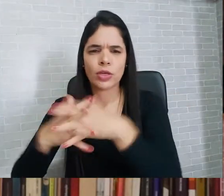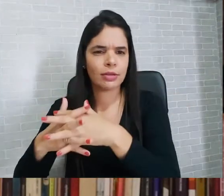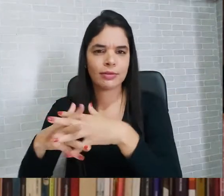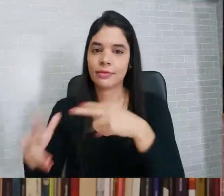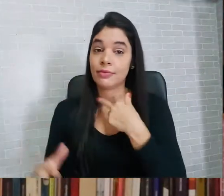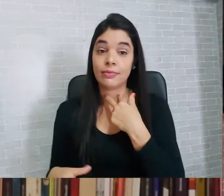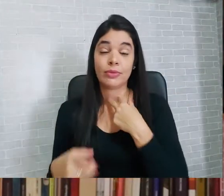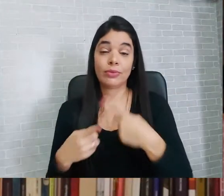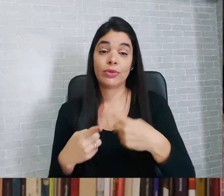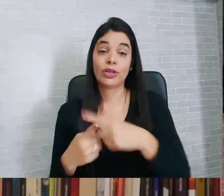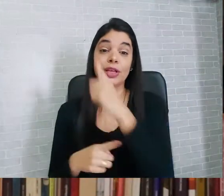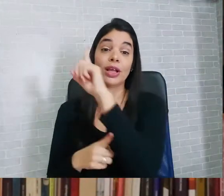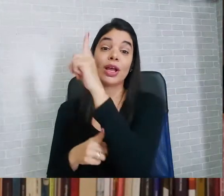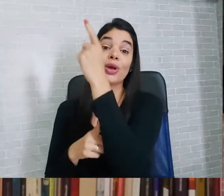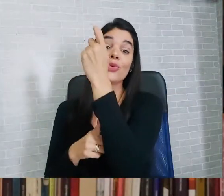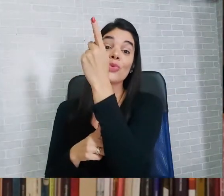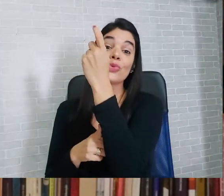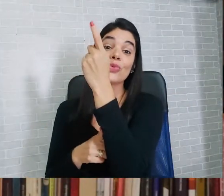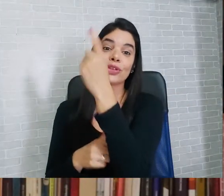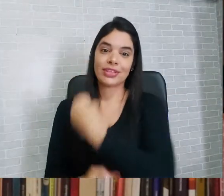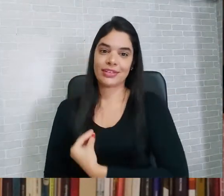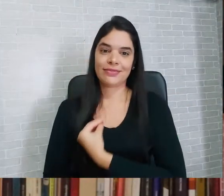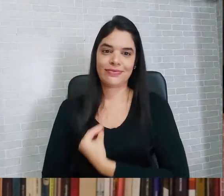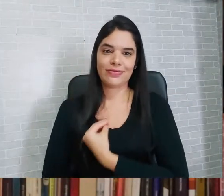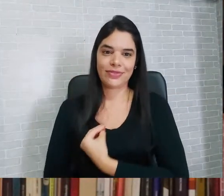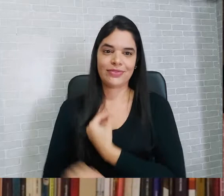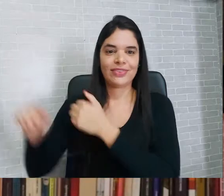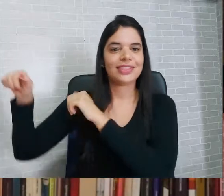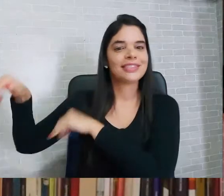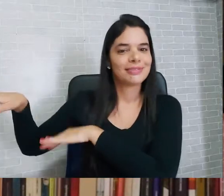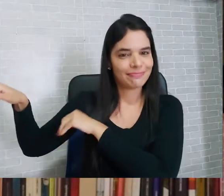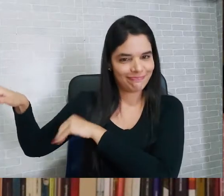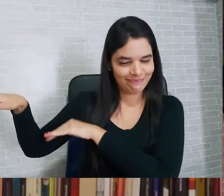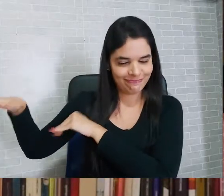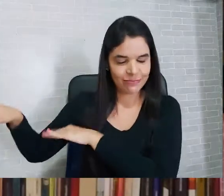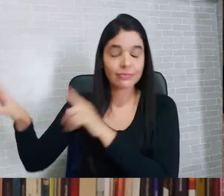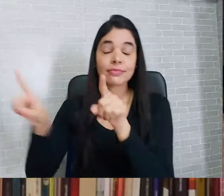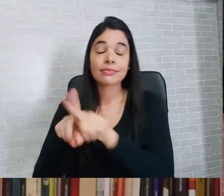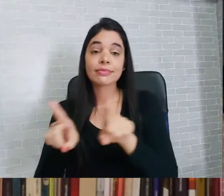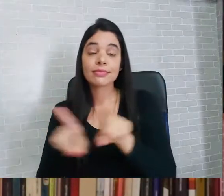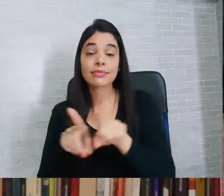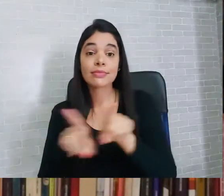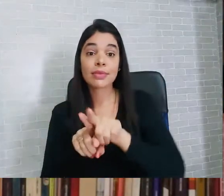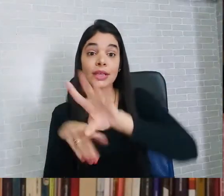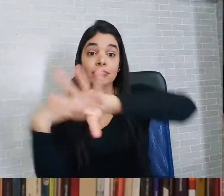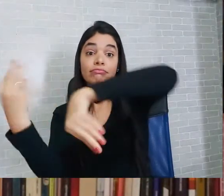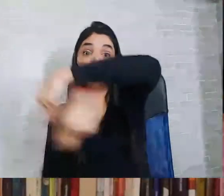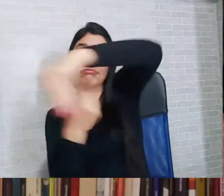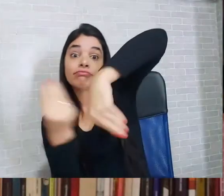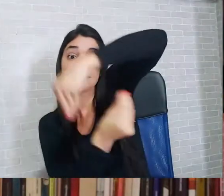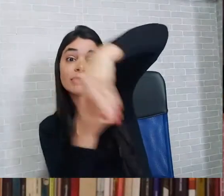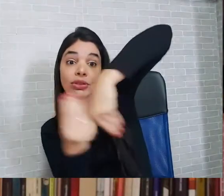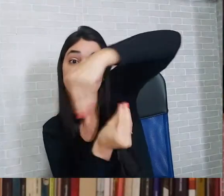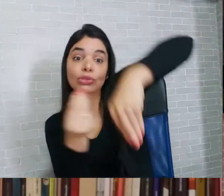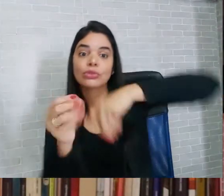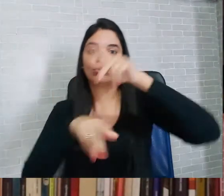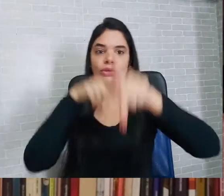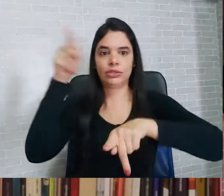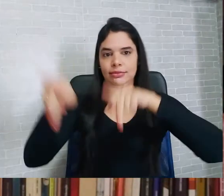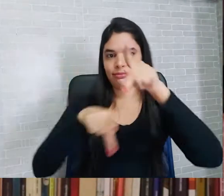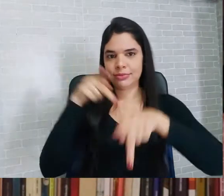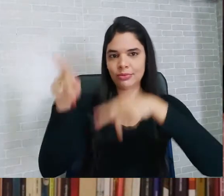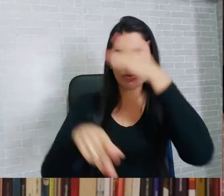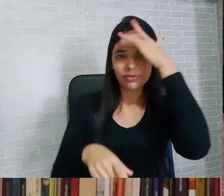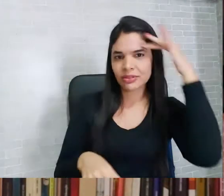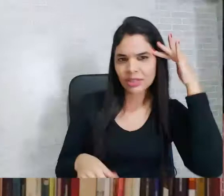da Guiana Francesa. Uma coisa que eu chamo a atenção é que a mestiçagem e a imigração e